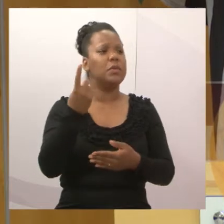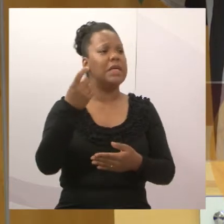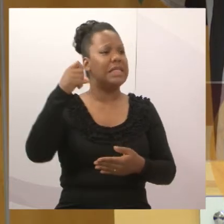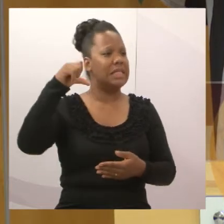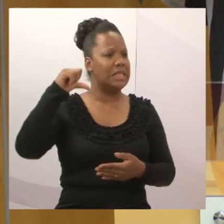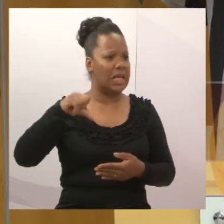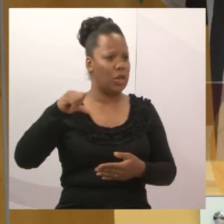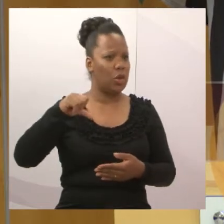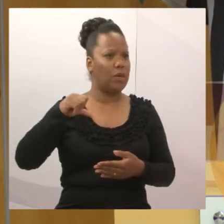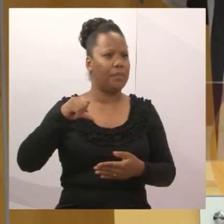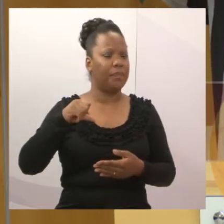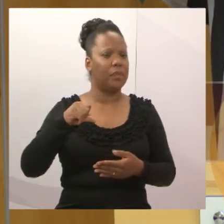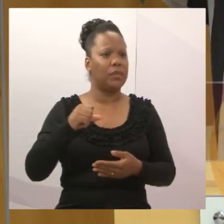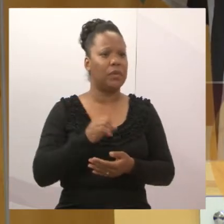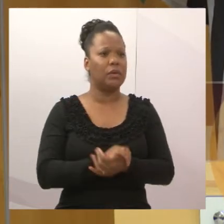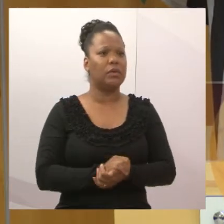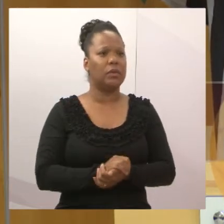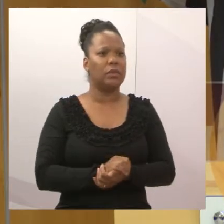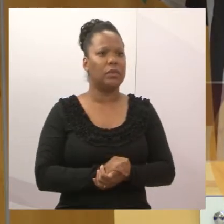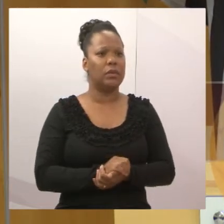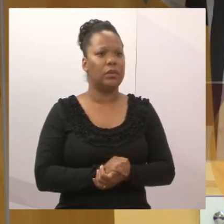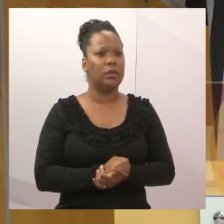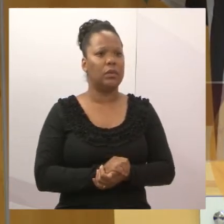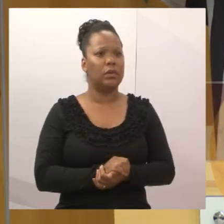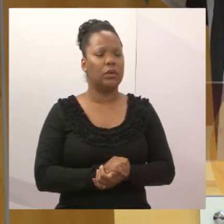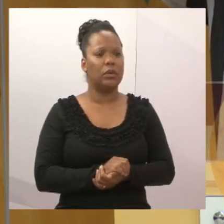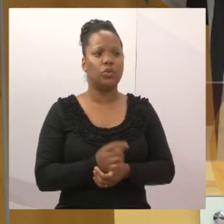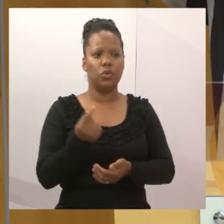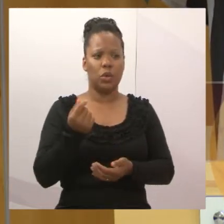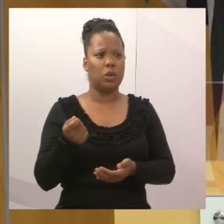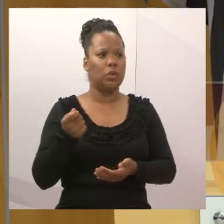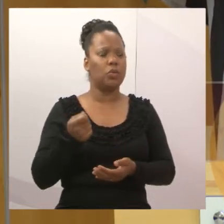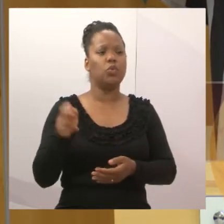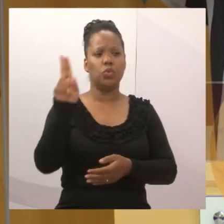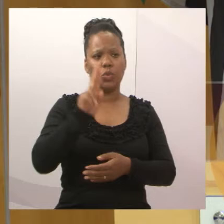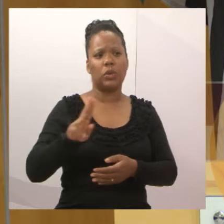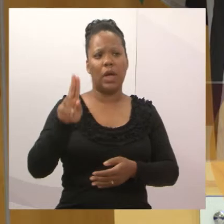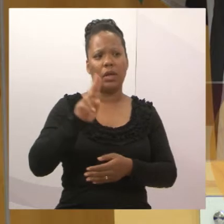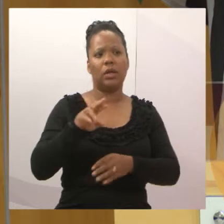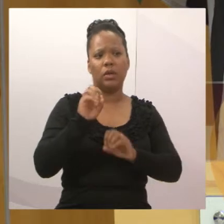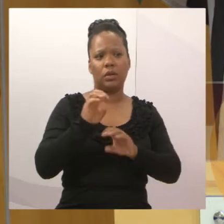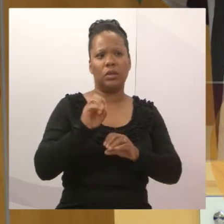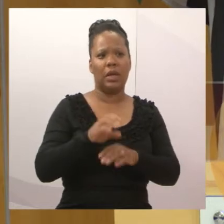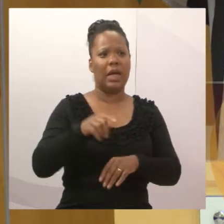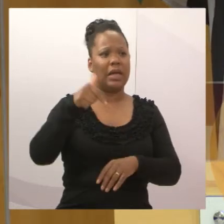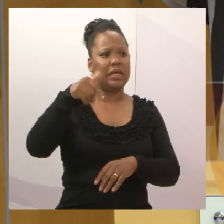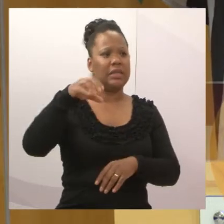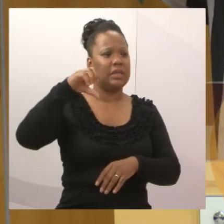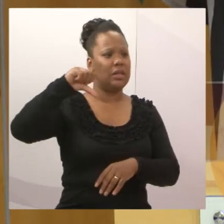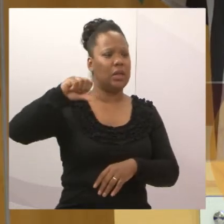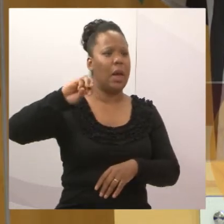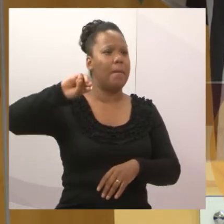o investimento do Tesouro na educação foi de R$